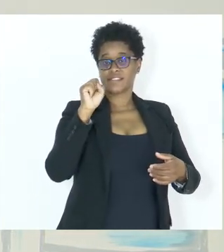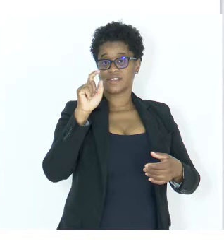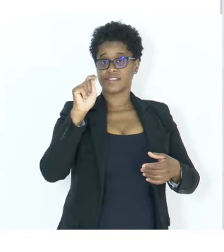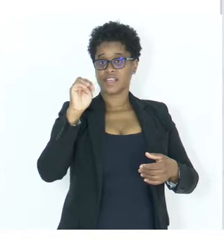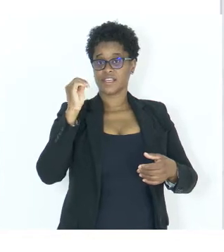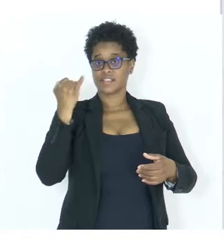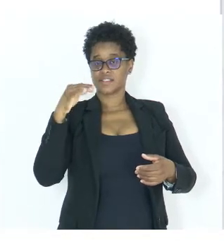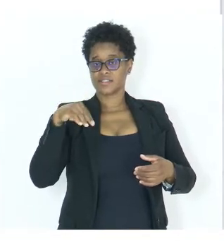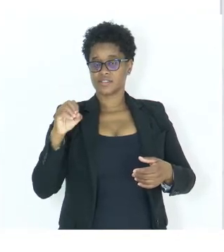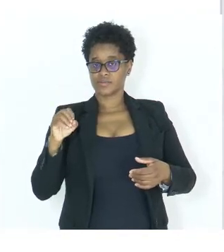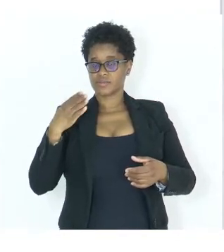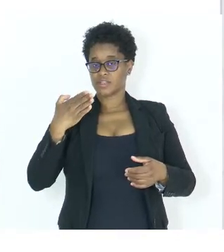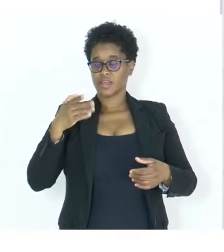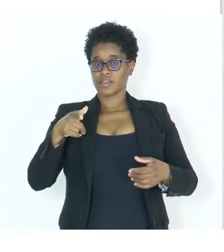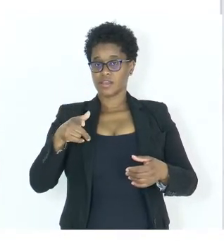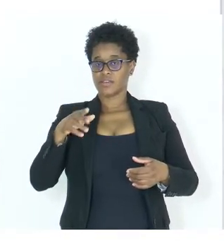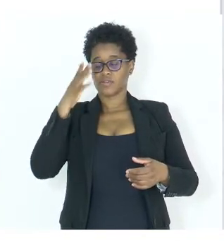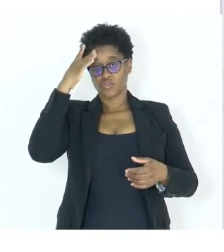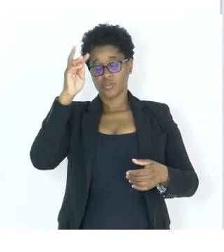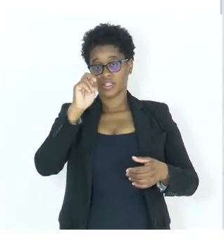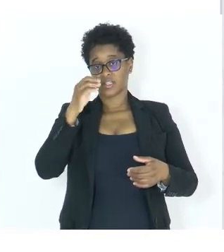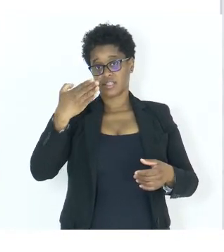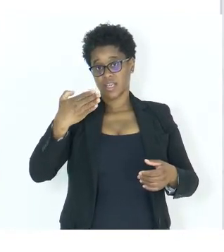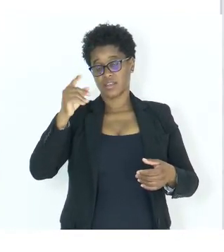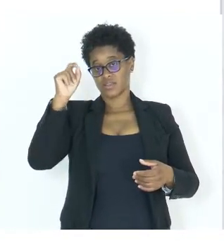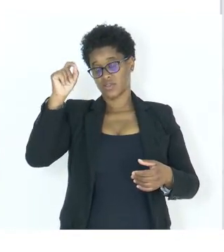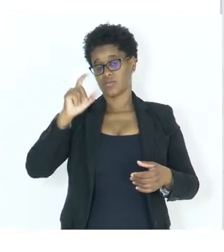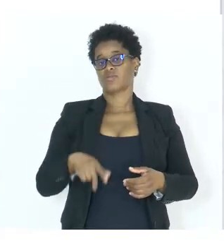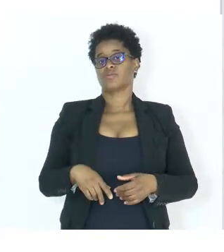37º. Então, fica aqui o número 37, o símbolo